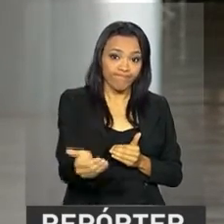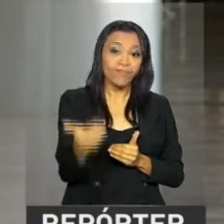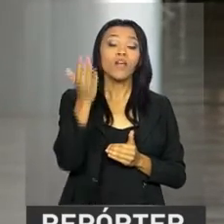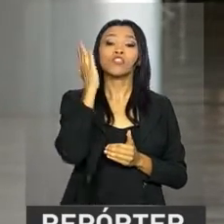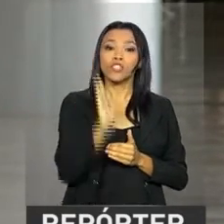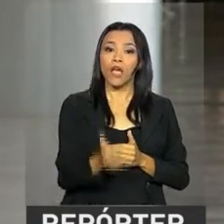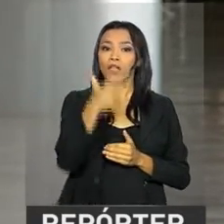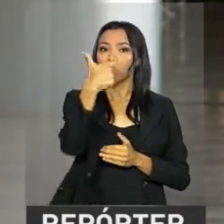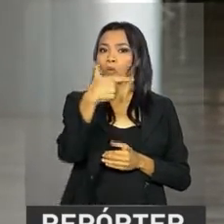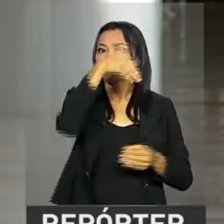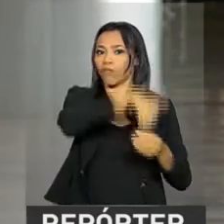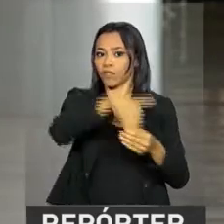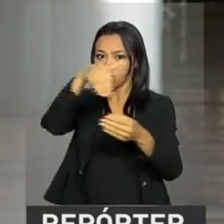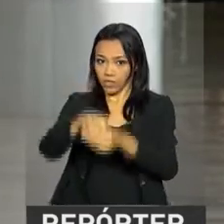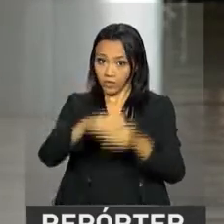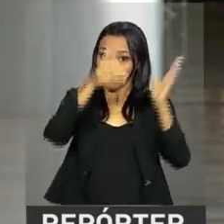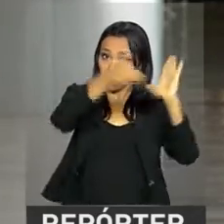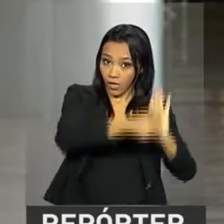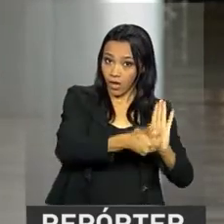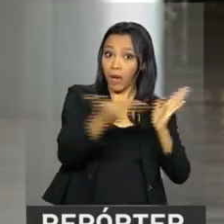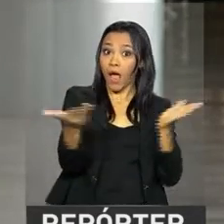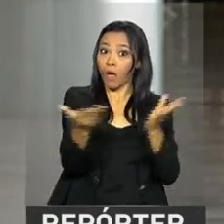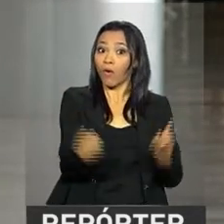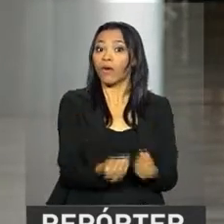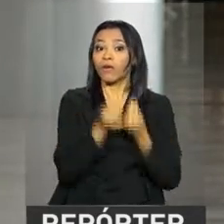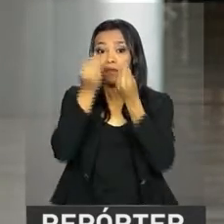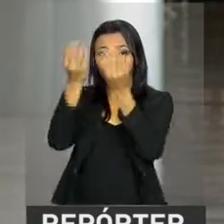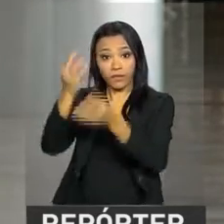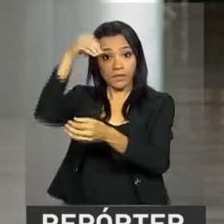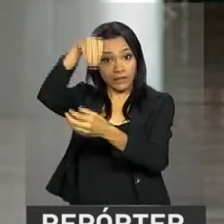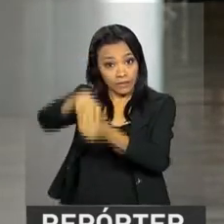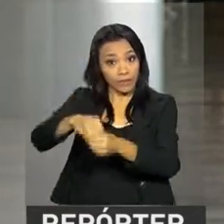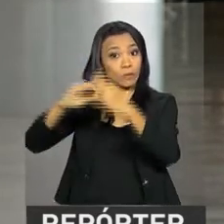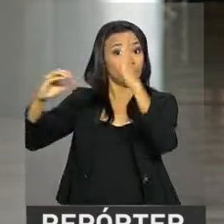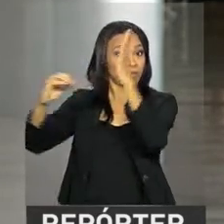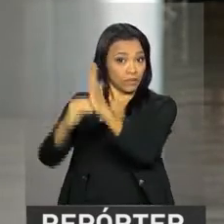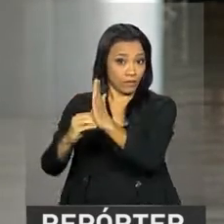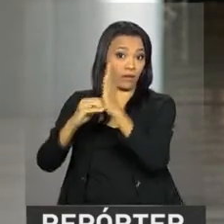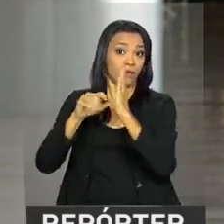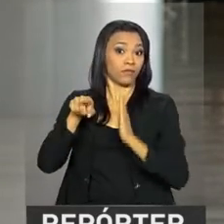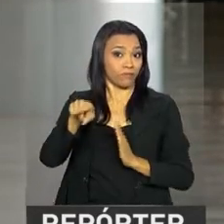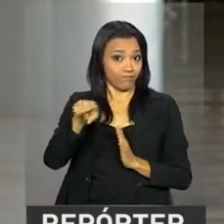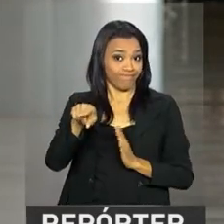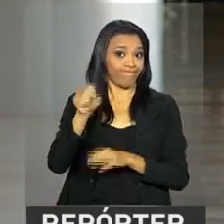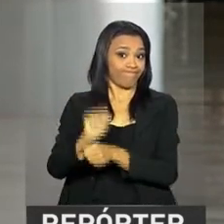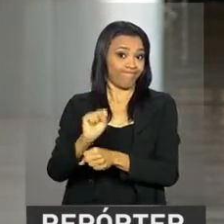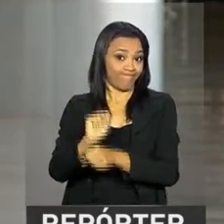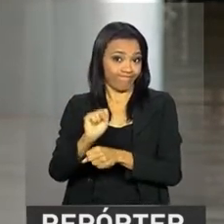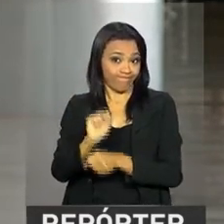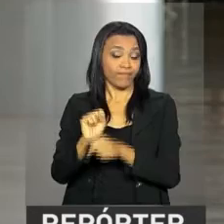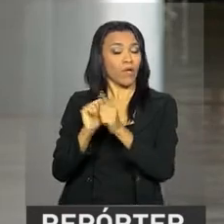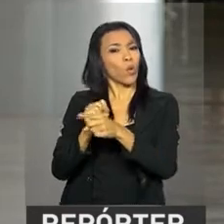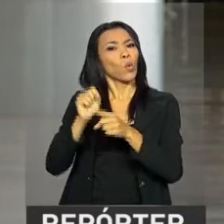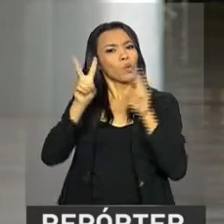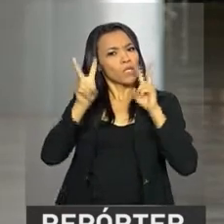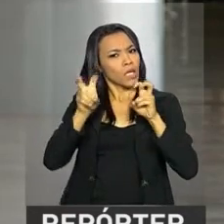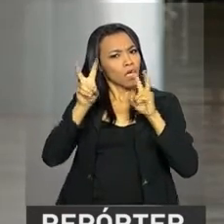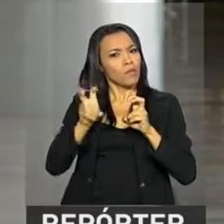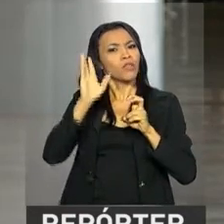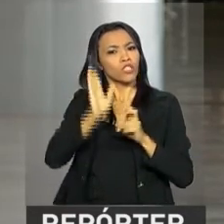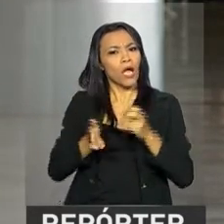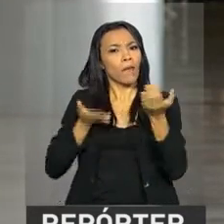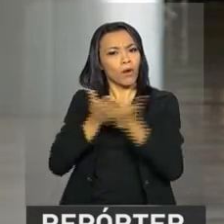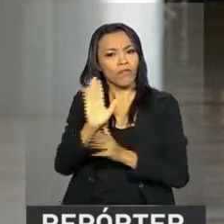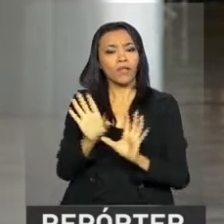na câmara dos deputados a pec tramita agora no senado federal inclusive a um parecer um relatório sobre o tema já foi aprovada na comissão